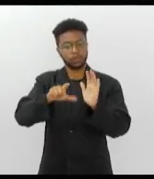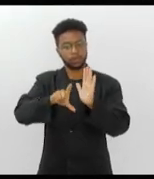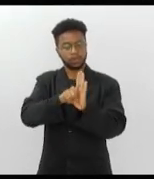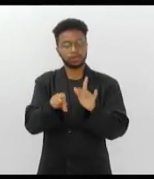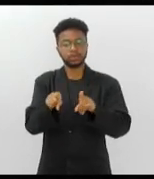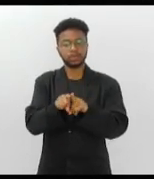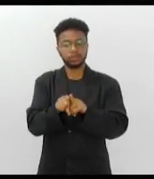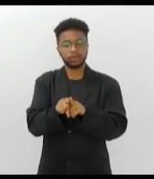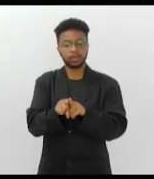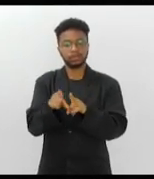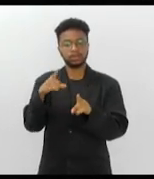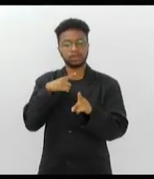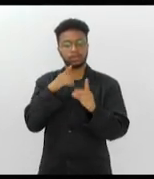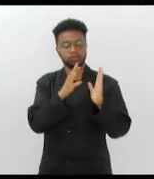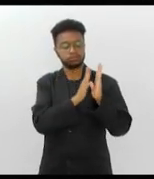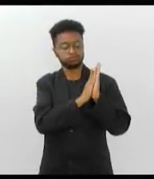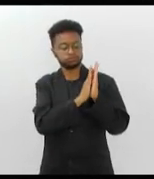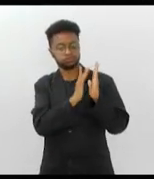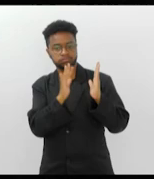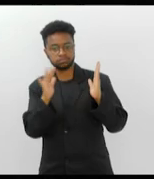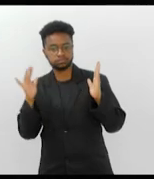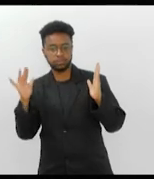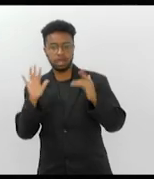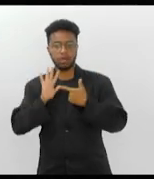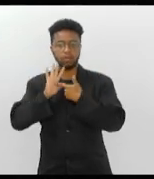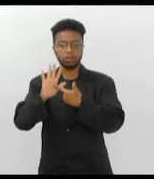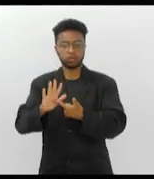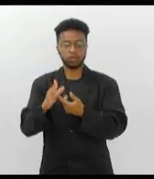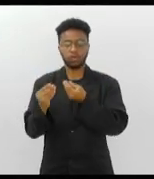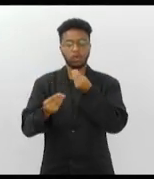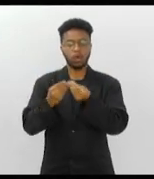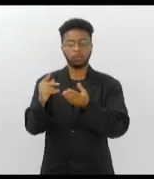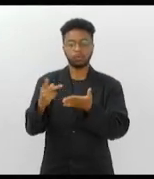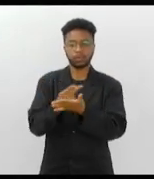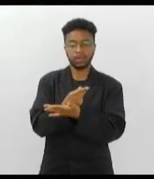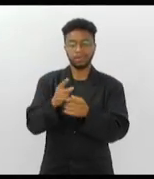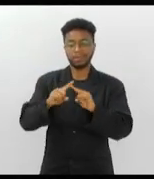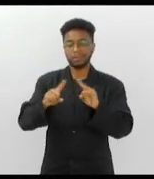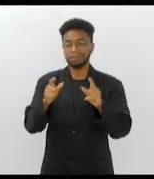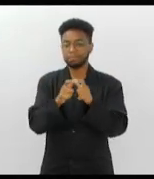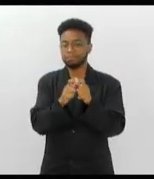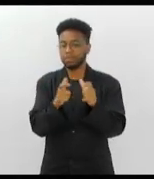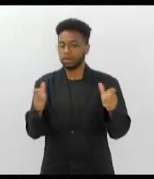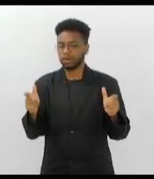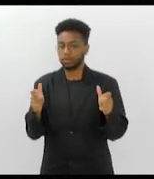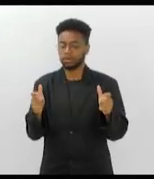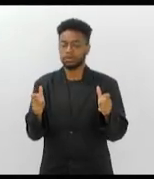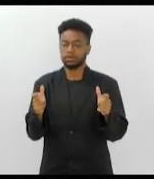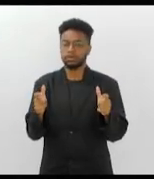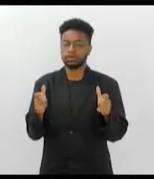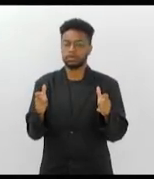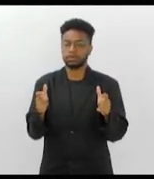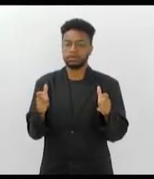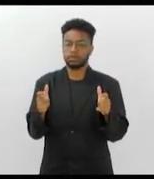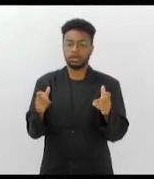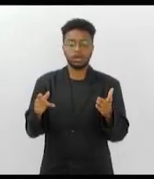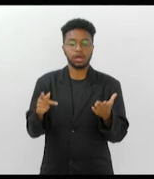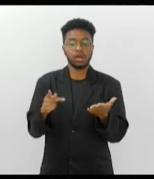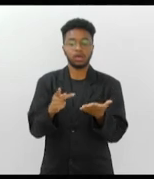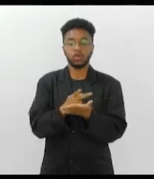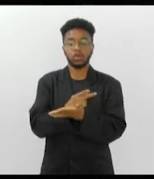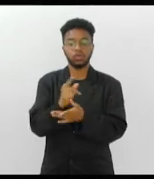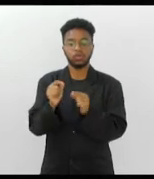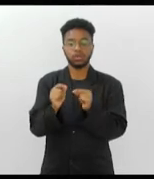inclusive, uma linha do tempo sobre isso, e a grande maioria acaba caindo